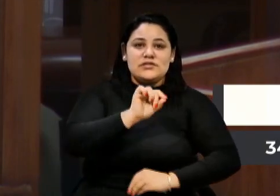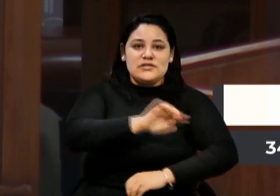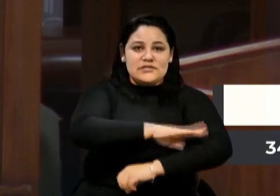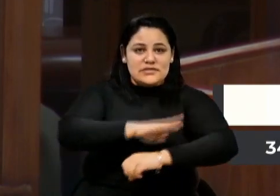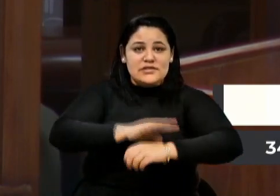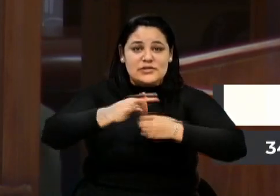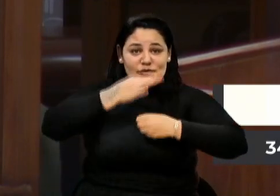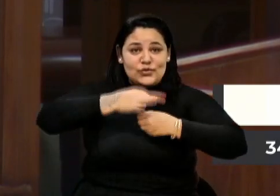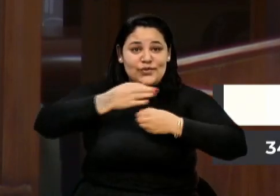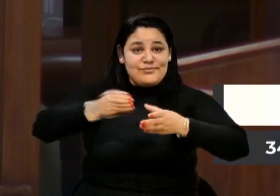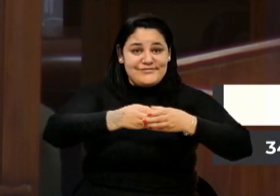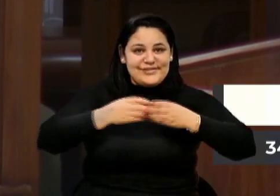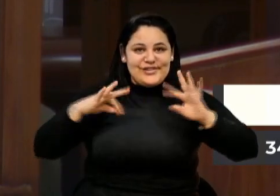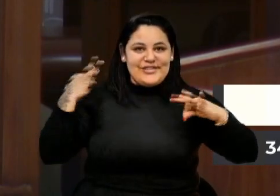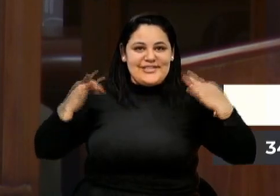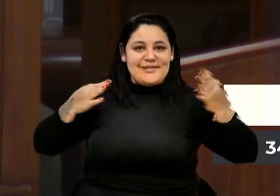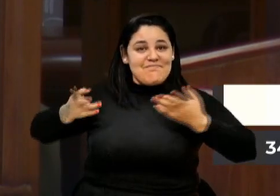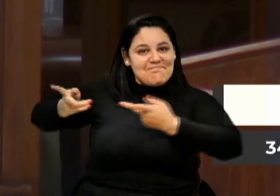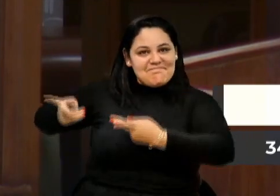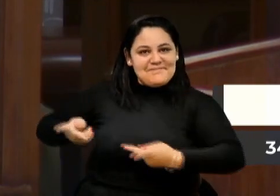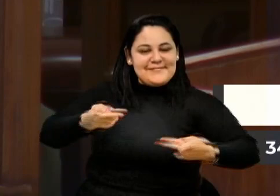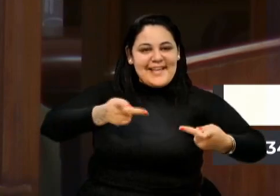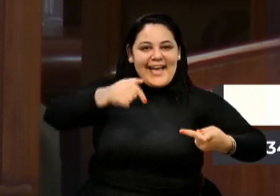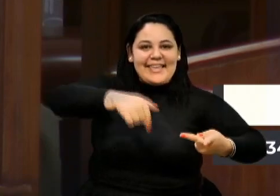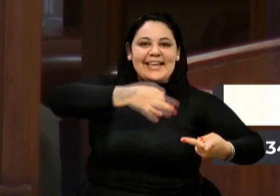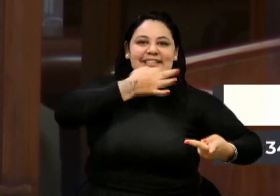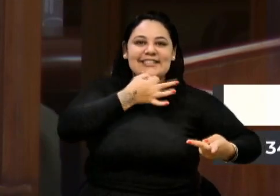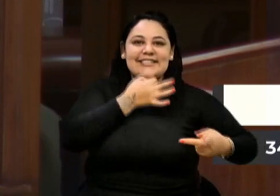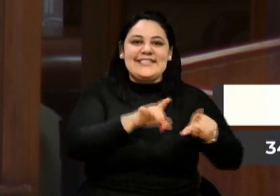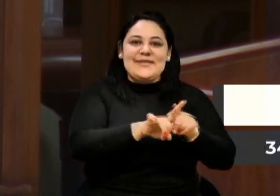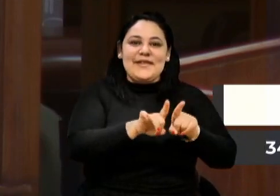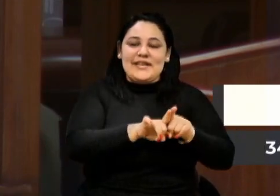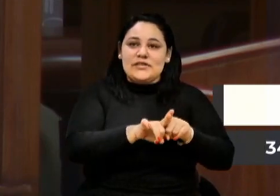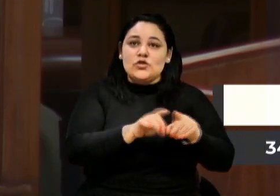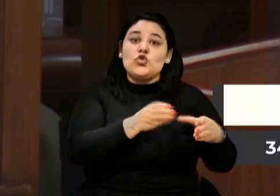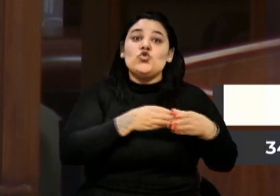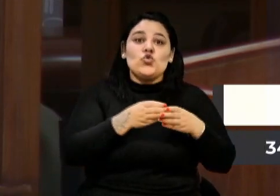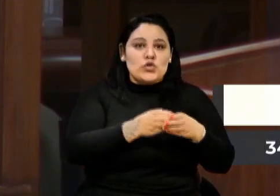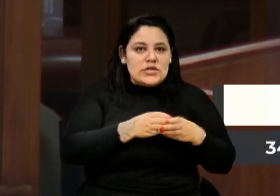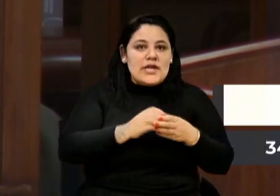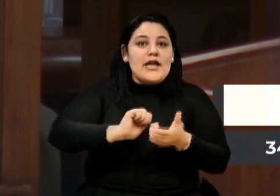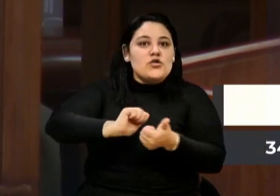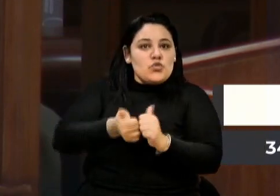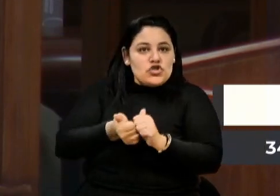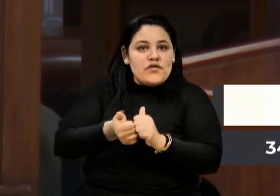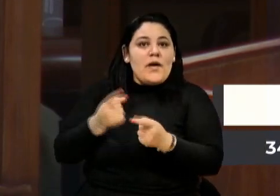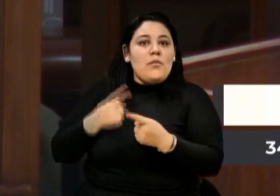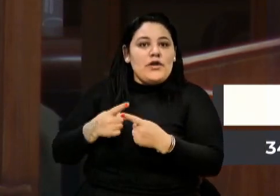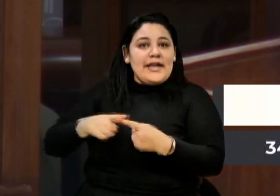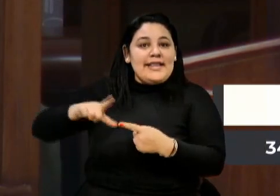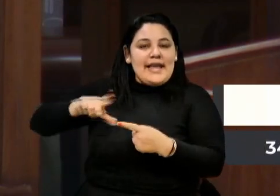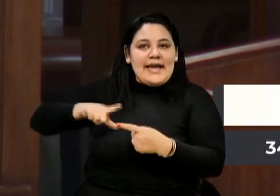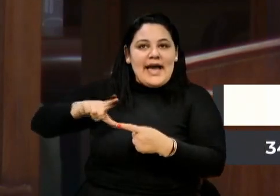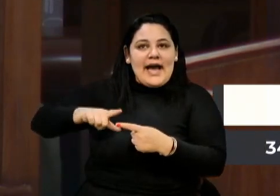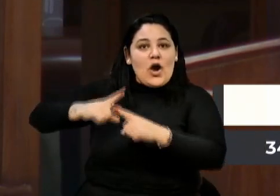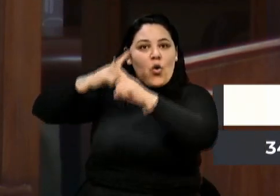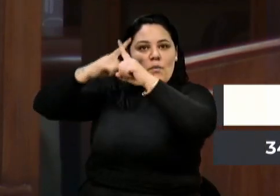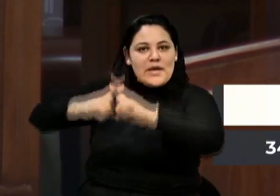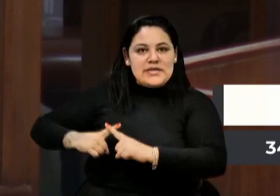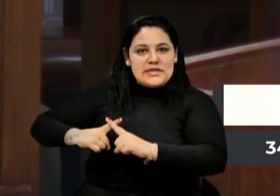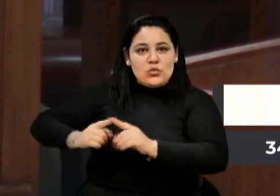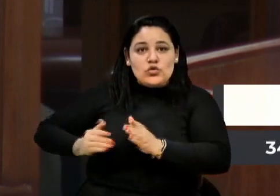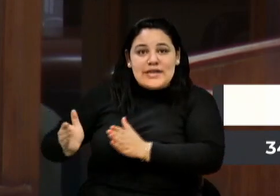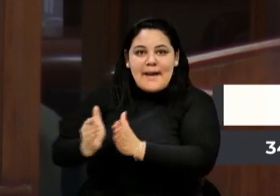os turistas que virão, inclusive turistas esportivos, porque tem a Ultramaratona Caminhos de Caravaggio, uma competição